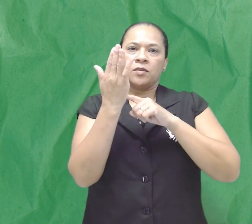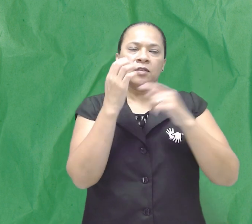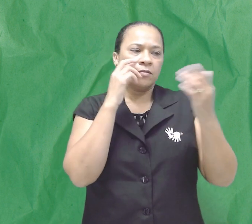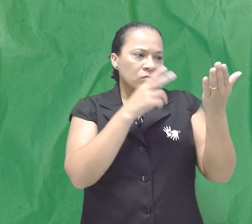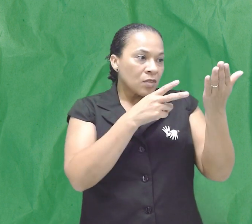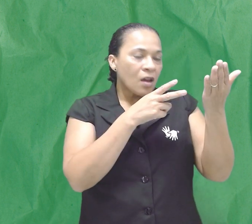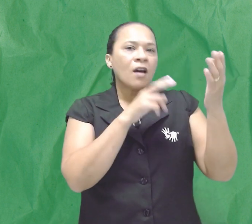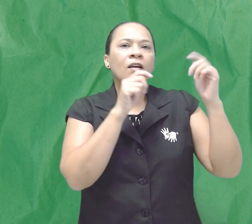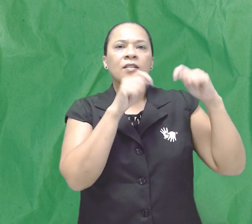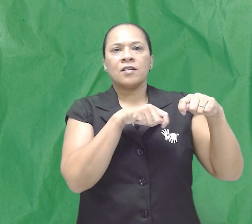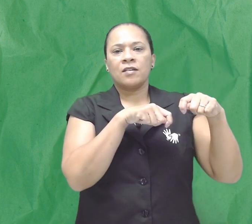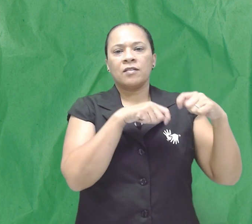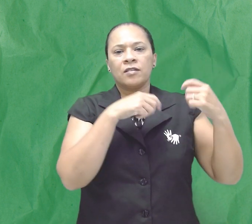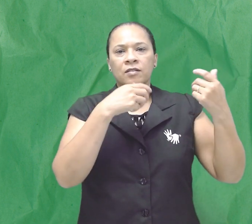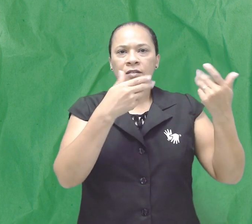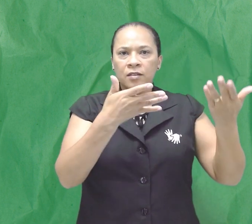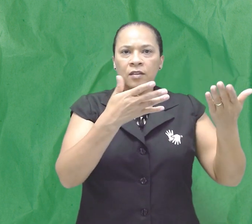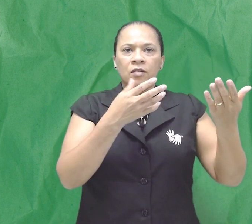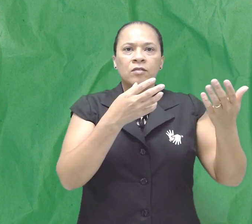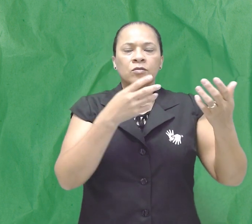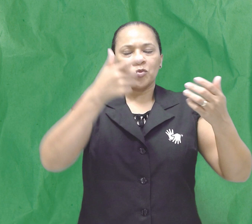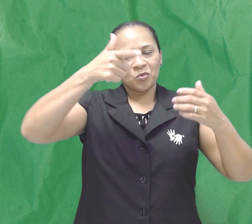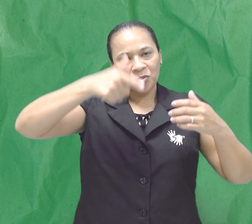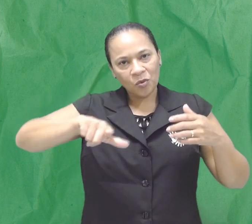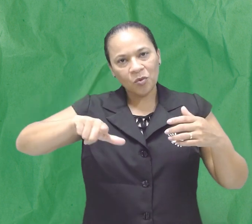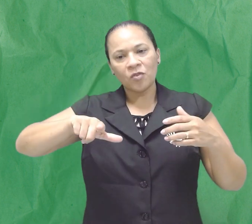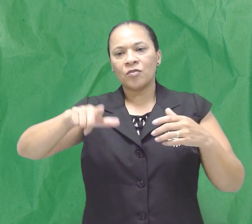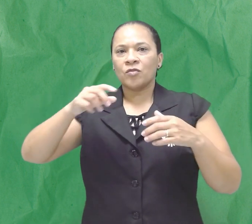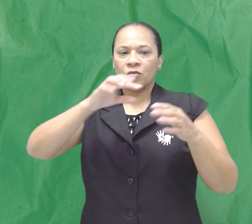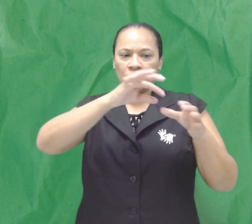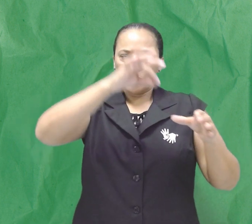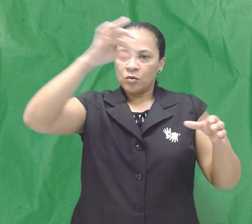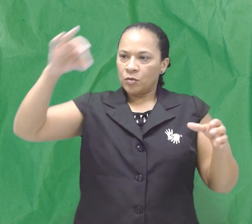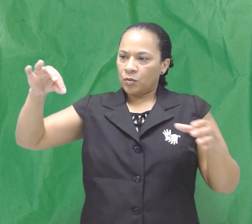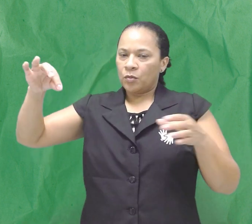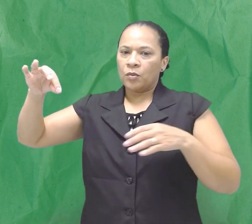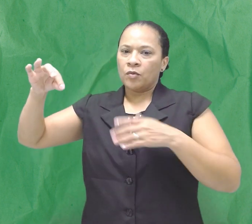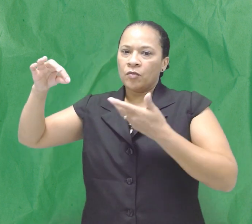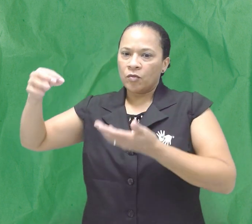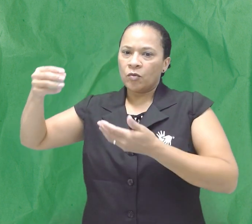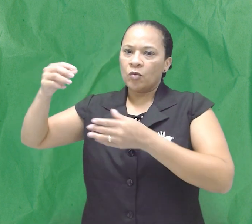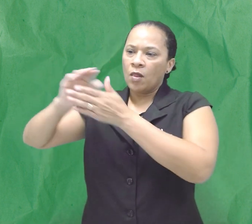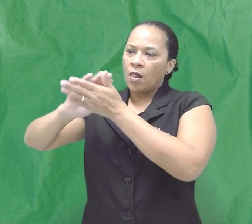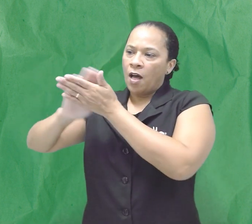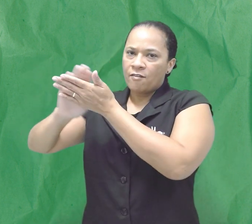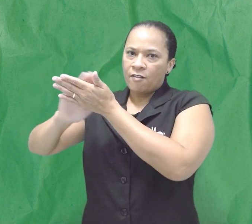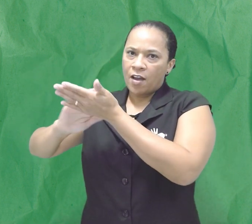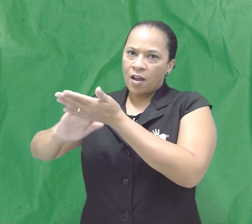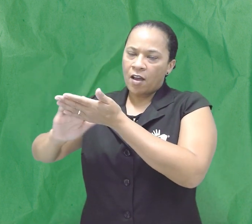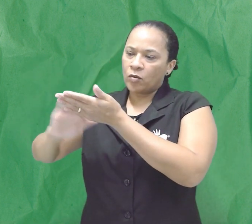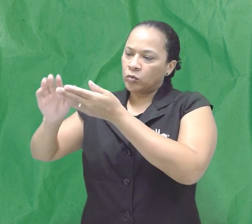analisar. Então, para esse processo, eu vou fazer uma nova limpeza do eletrodo, novamente utilizando a